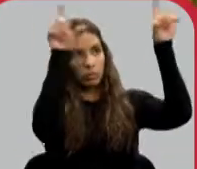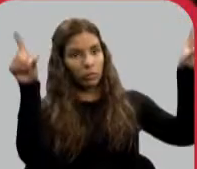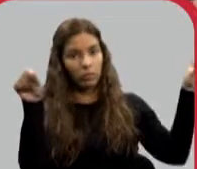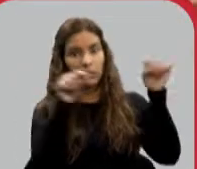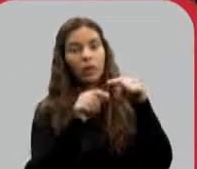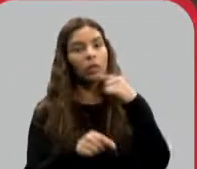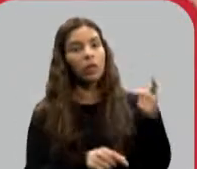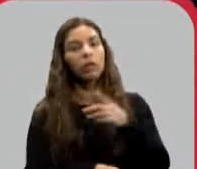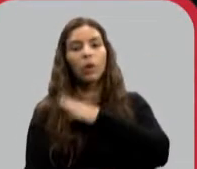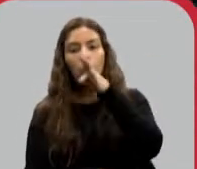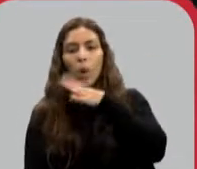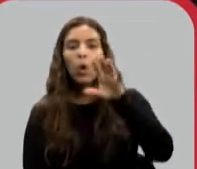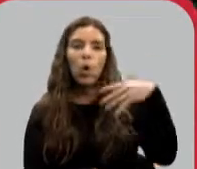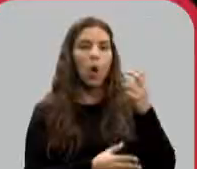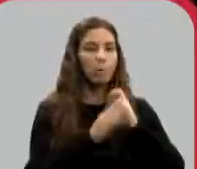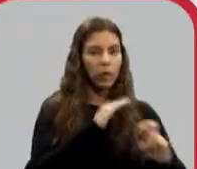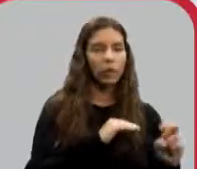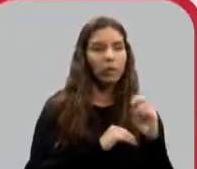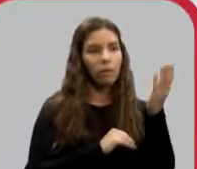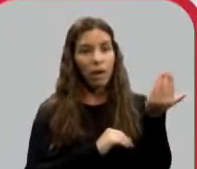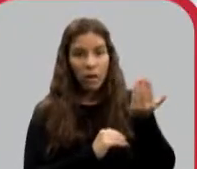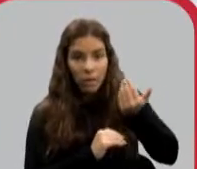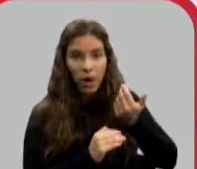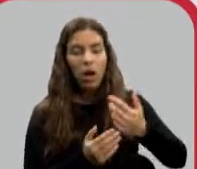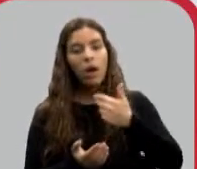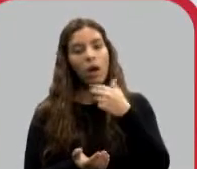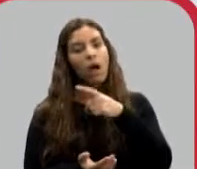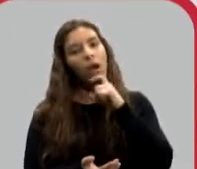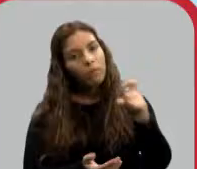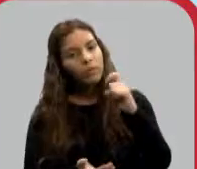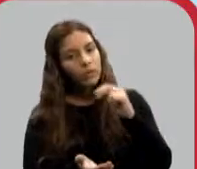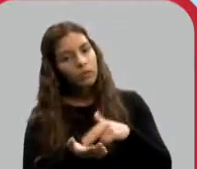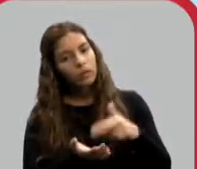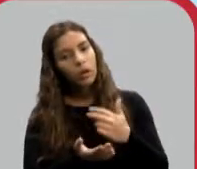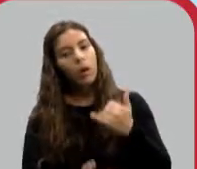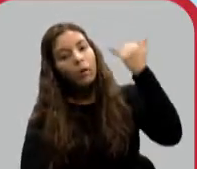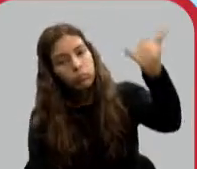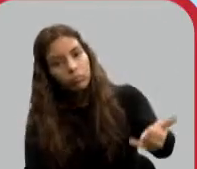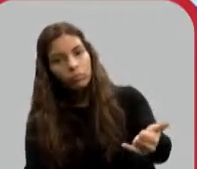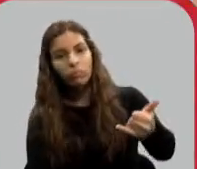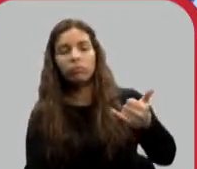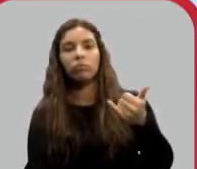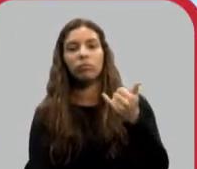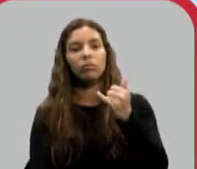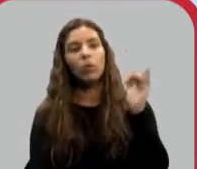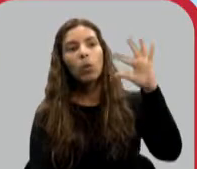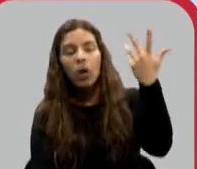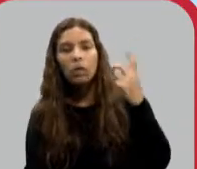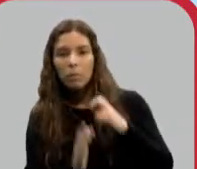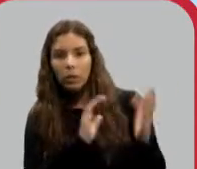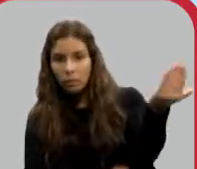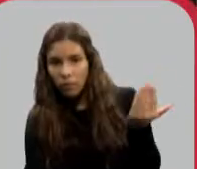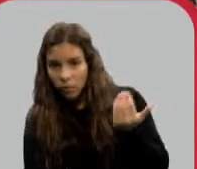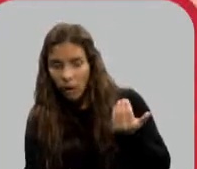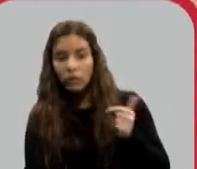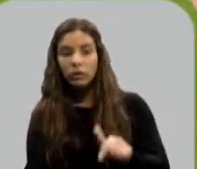espera nas estações, portanto, o comboio está a chegar. Lançámos, por exemplo, em 16 de setembro, uma aplicação que fala dos próximos comboios. Isso é dar uma resposta a uma necessidade dos